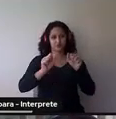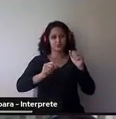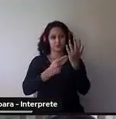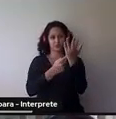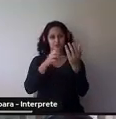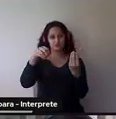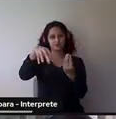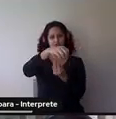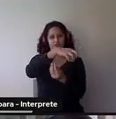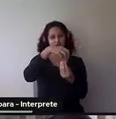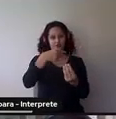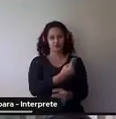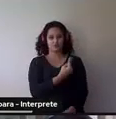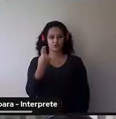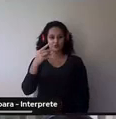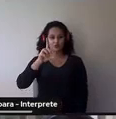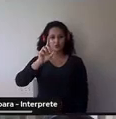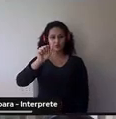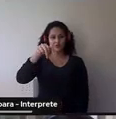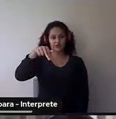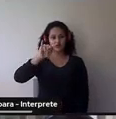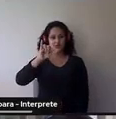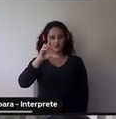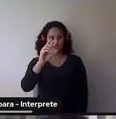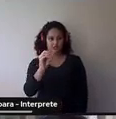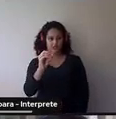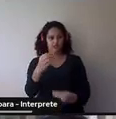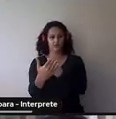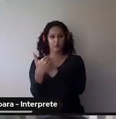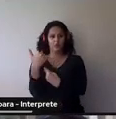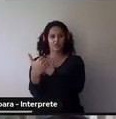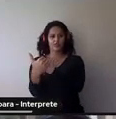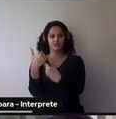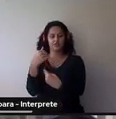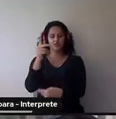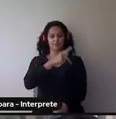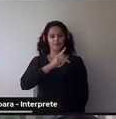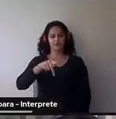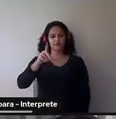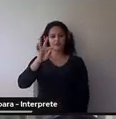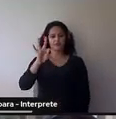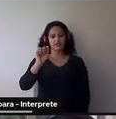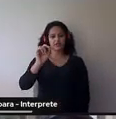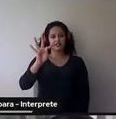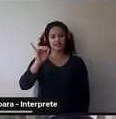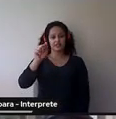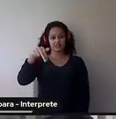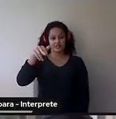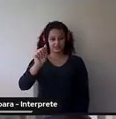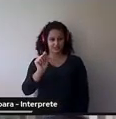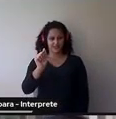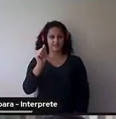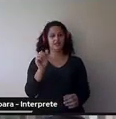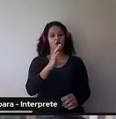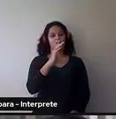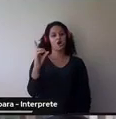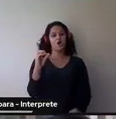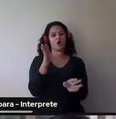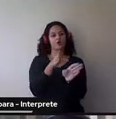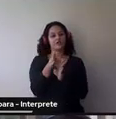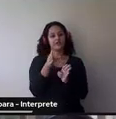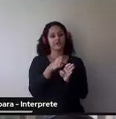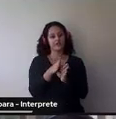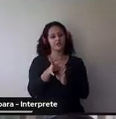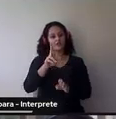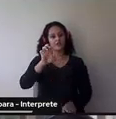Chaves dos Santos, sou orientado pela professora Tatiana Gibertoni, pelo co-orientador o Renato Alvarenga. E o meu